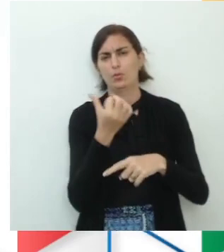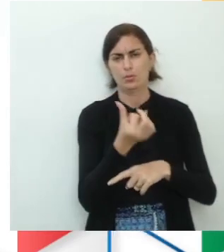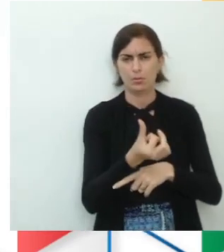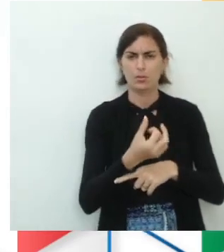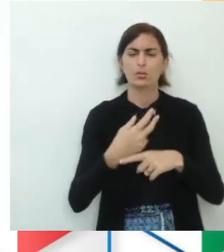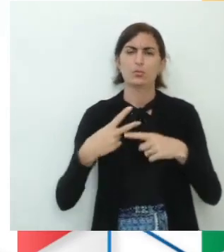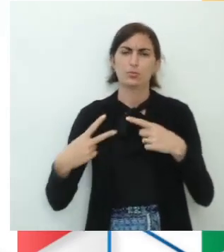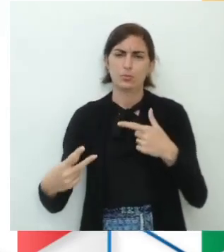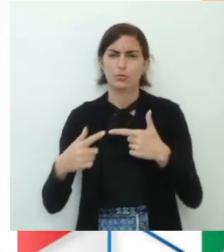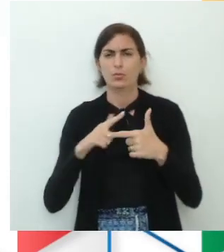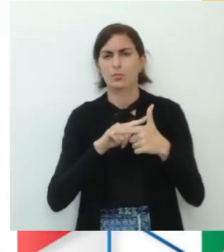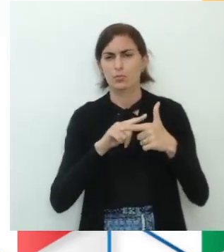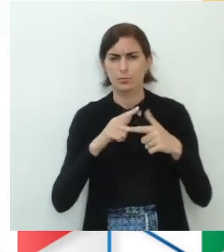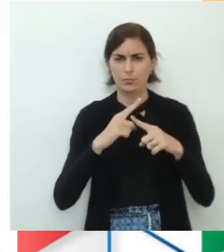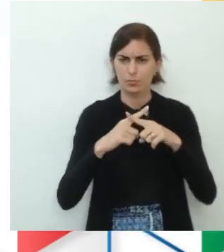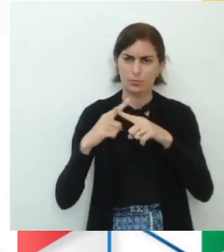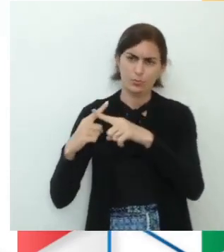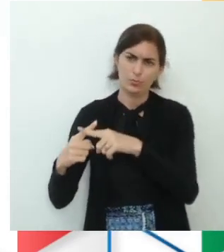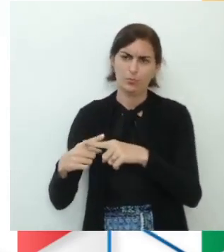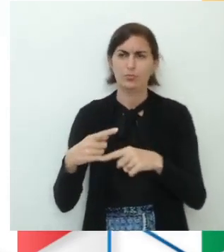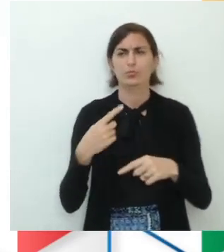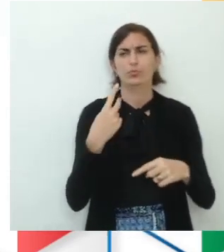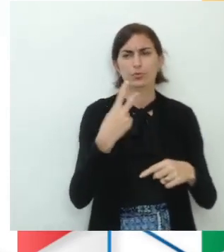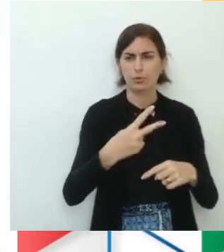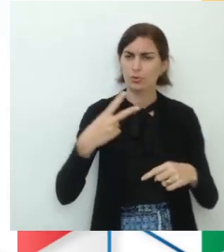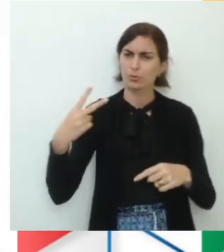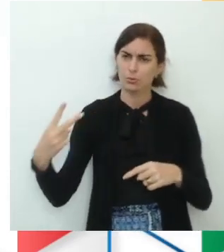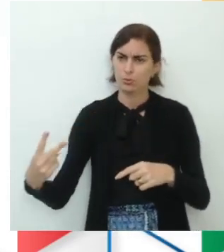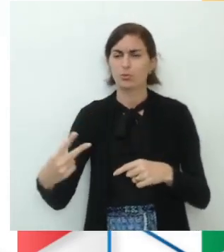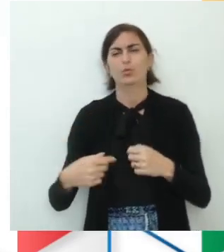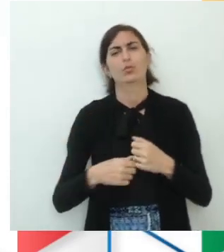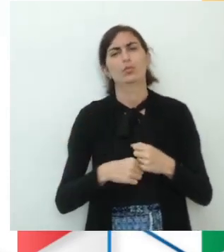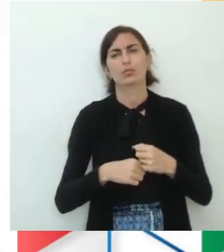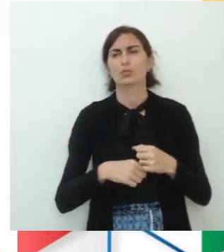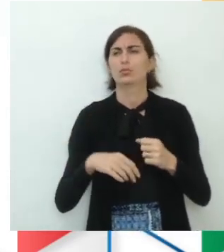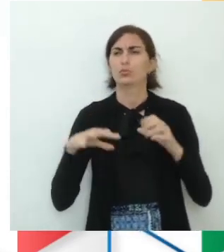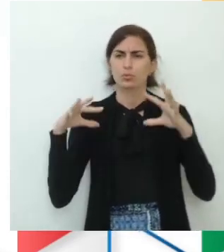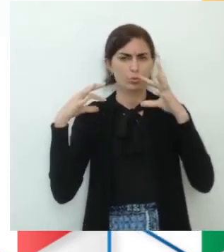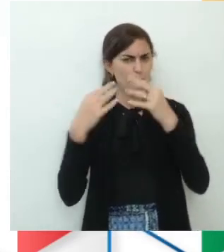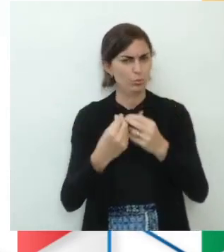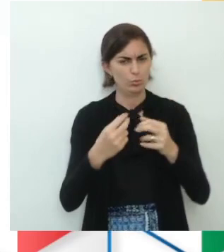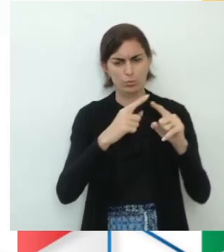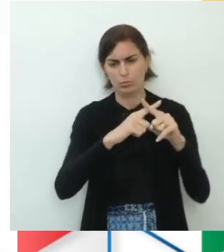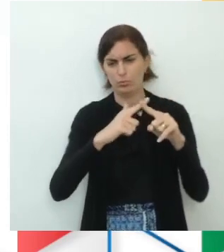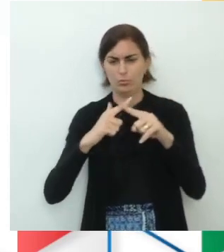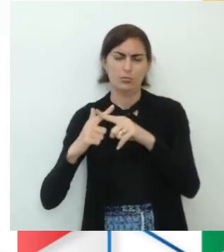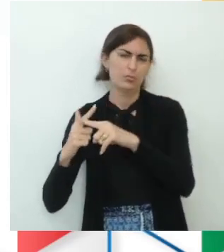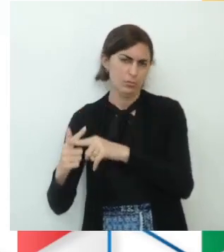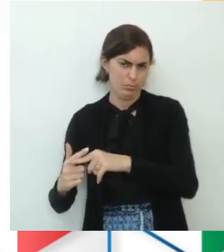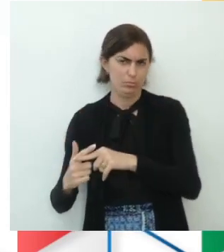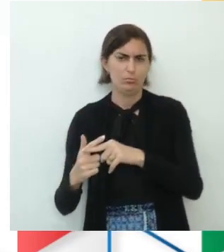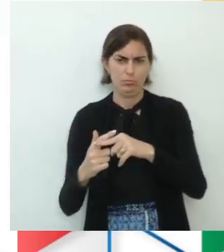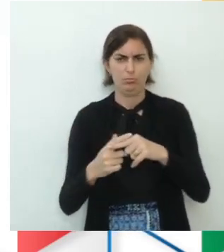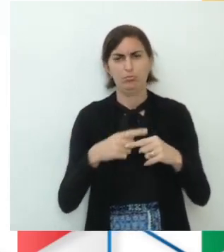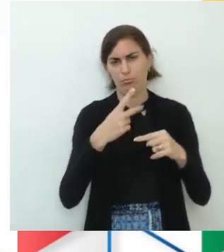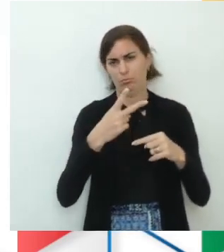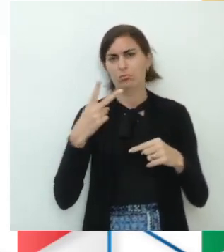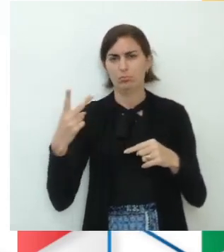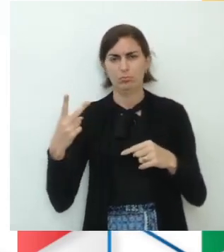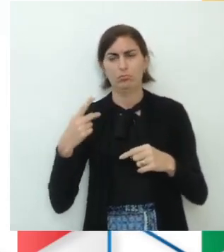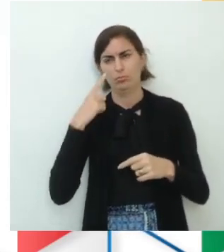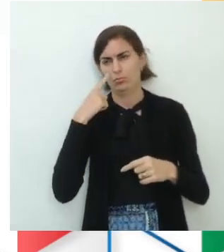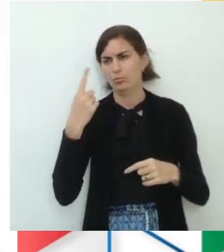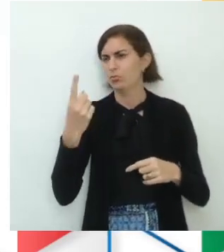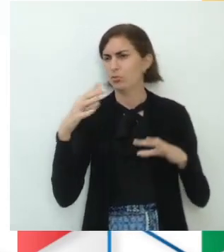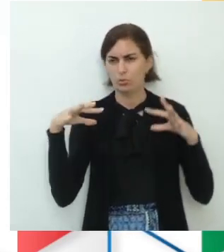2, o 3 por 3, o 2 por 2, o 2 por 2 da parte inferior e o 6 por 2 e o 2 por 2 da parte inferior.